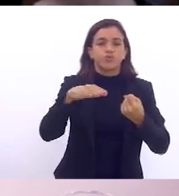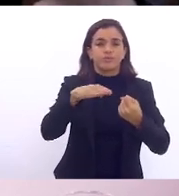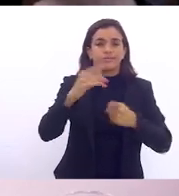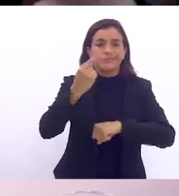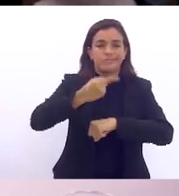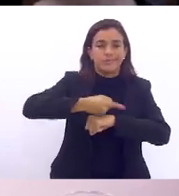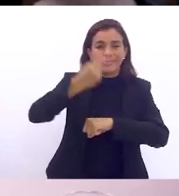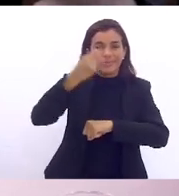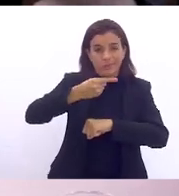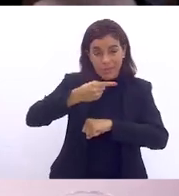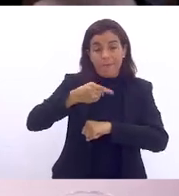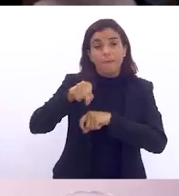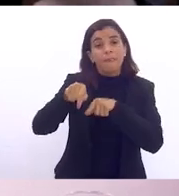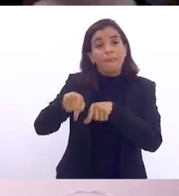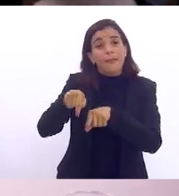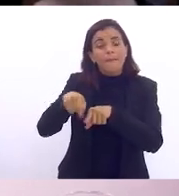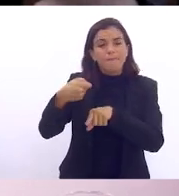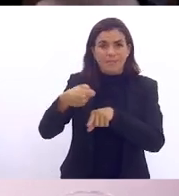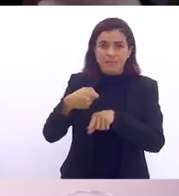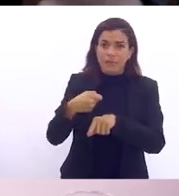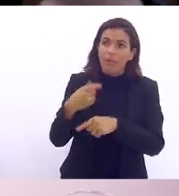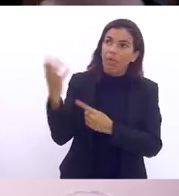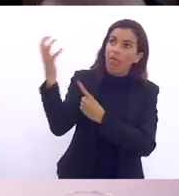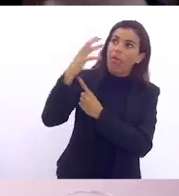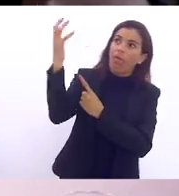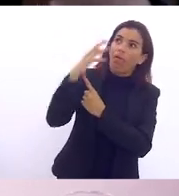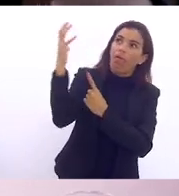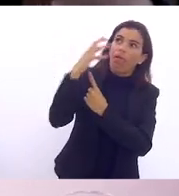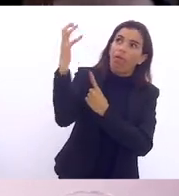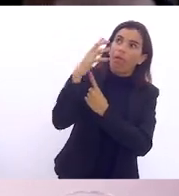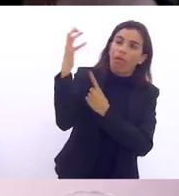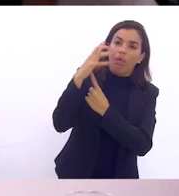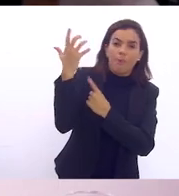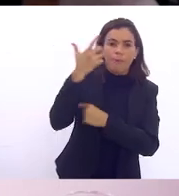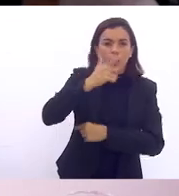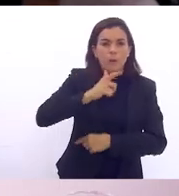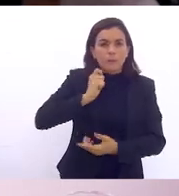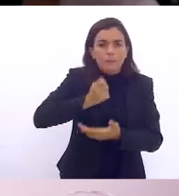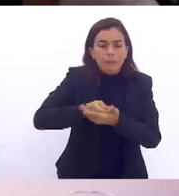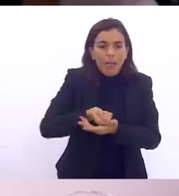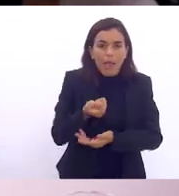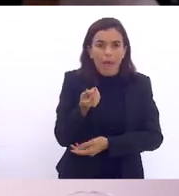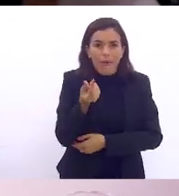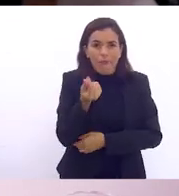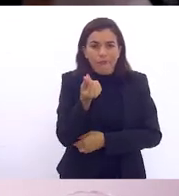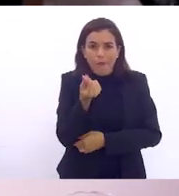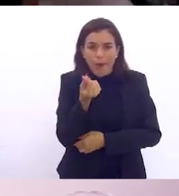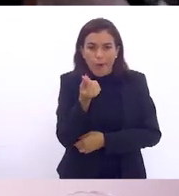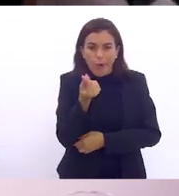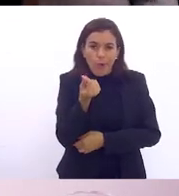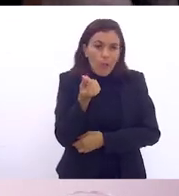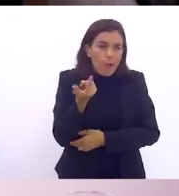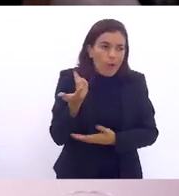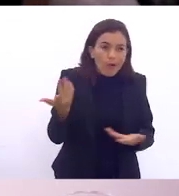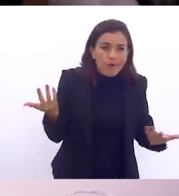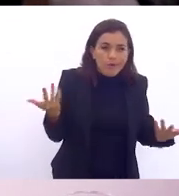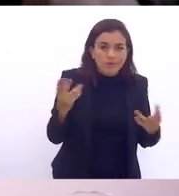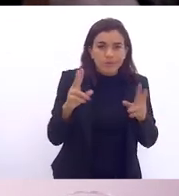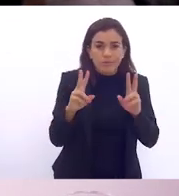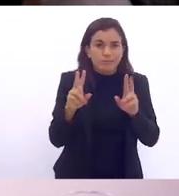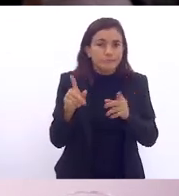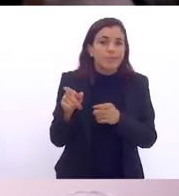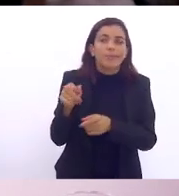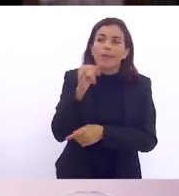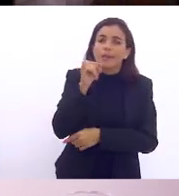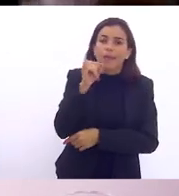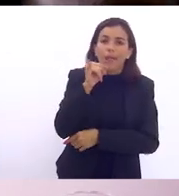vida entre aspas infernizada para conseguir pagar um valor relativamente módico so pena